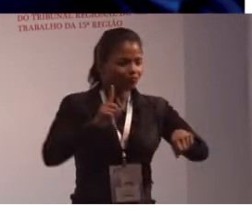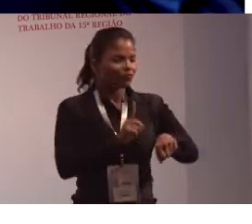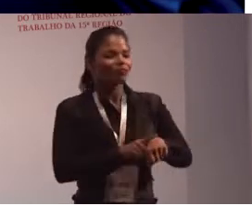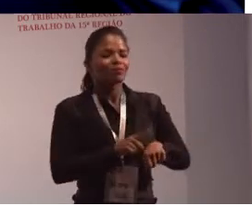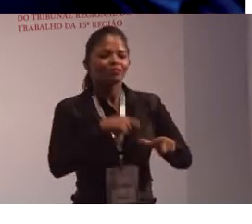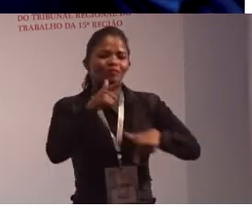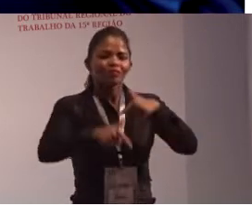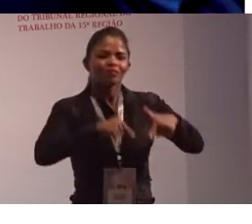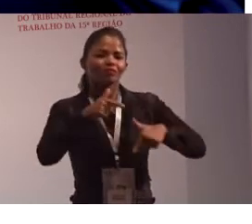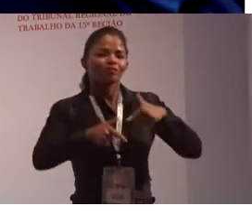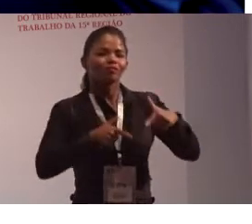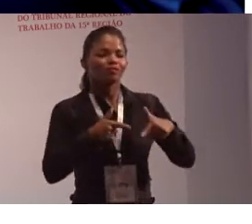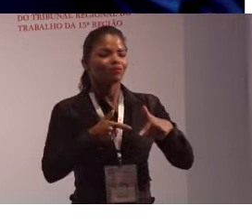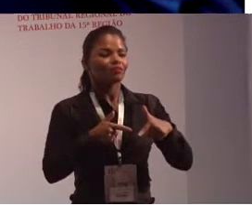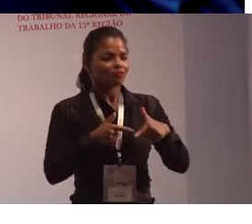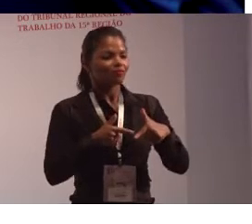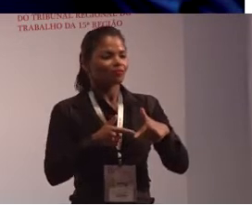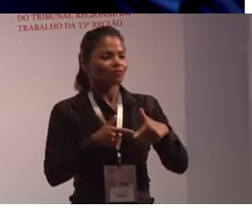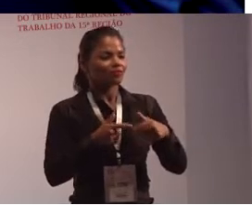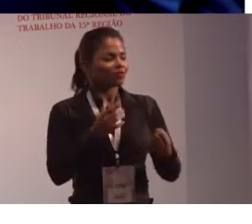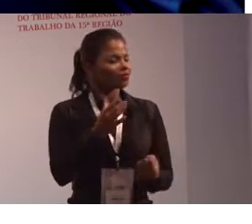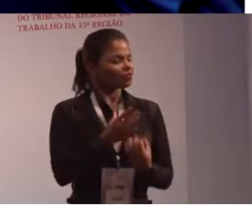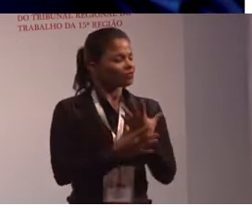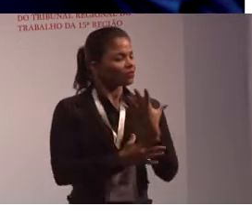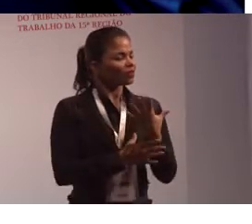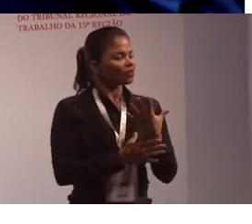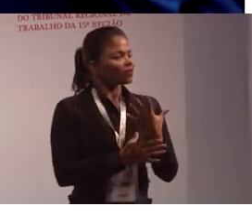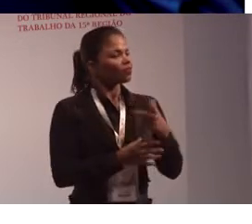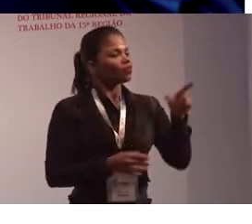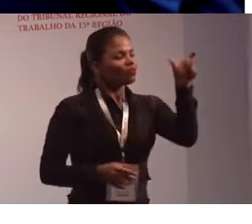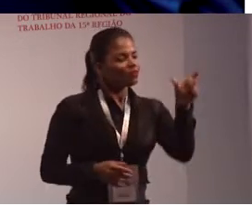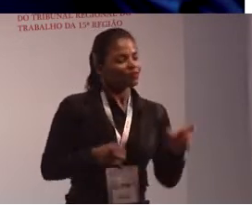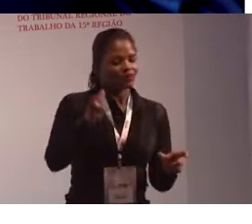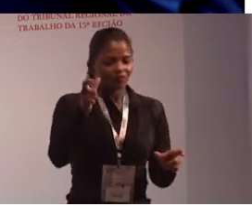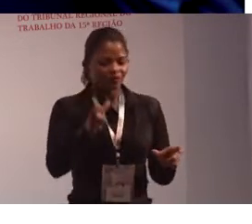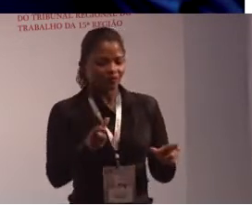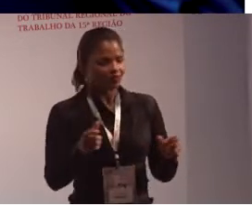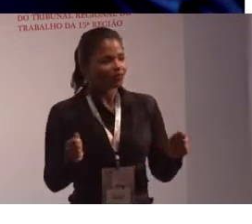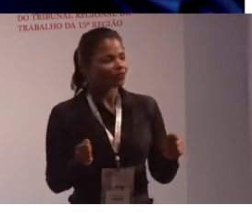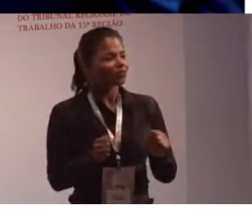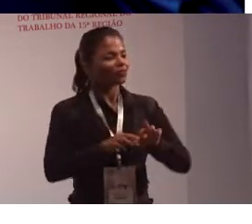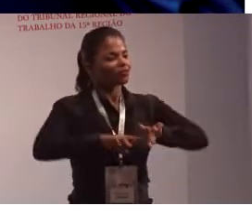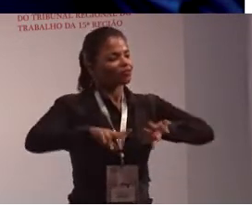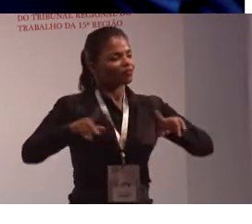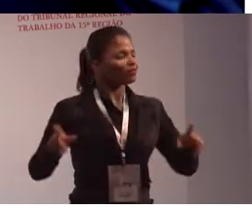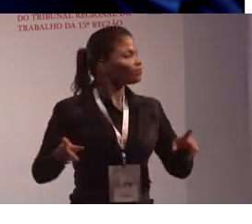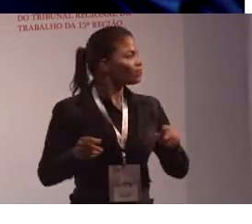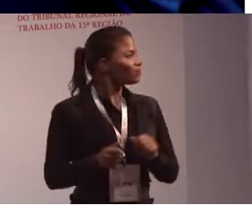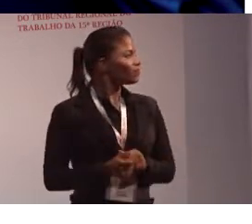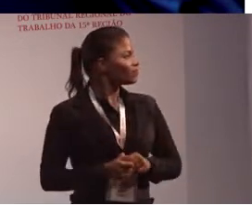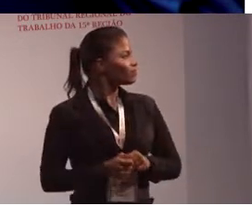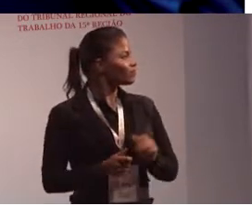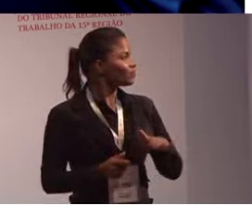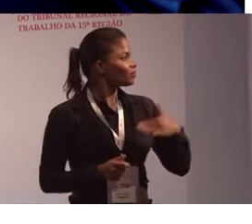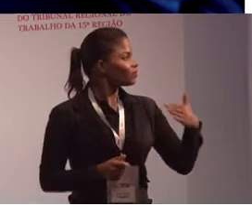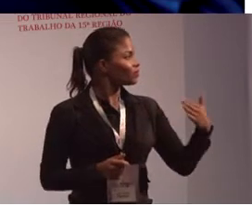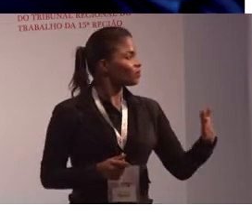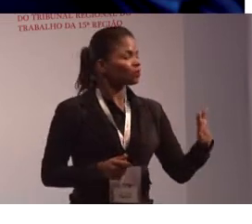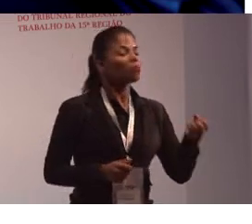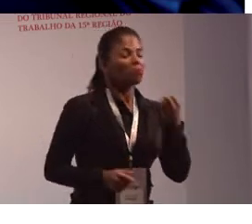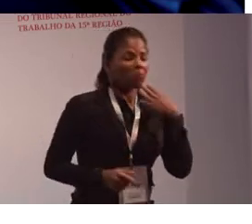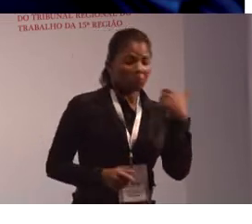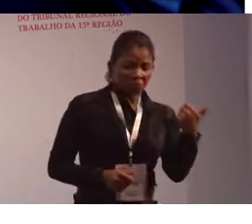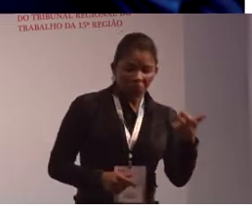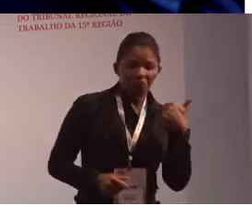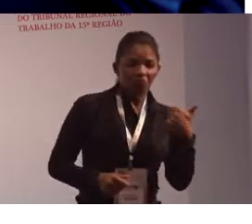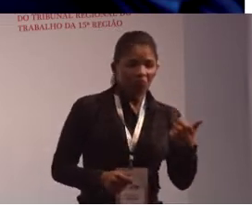trabalho tende a criar situações onde você tem convívios geracionais muito diferentes, né? De um lado, é muito bom,